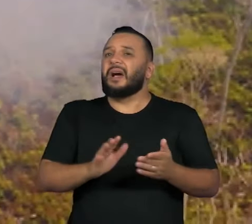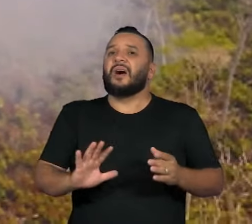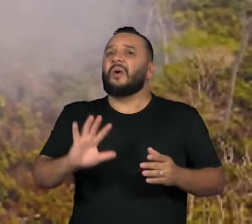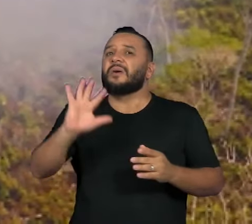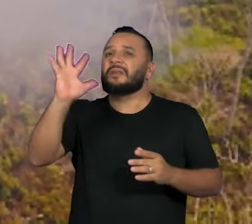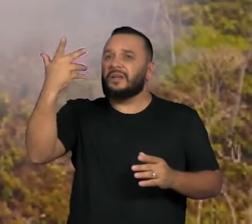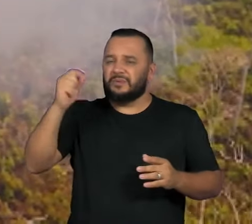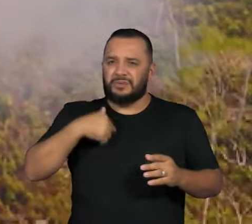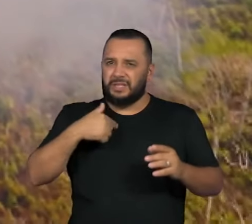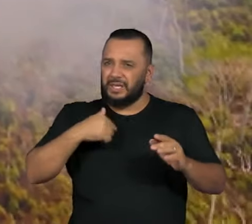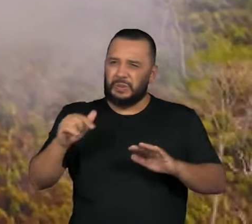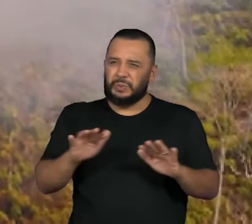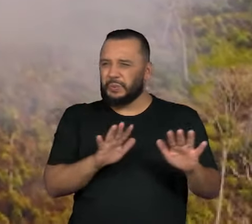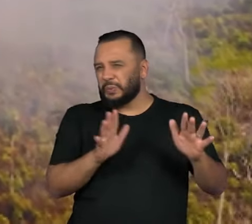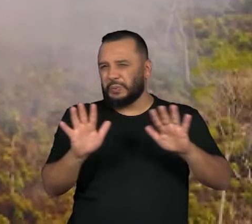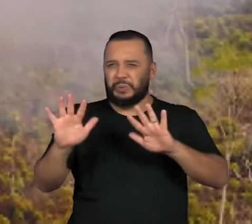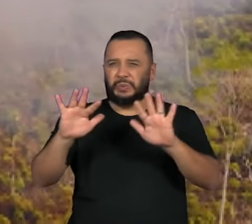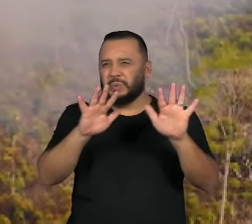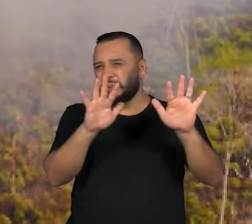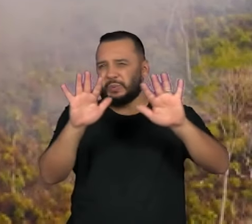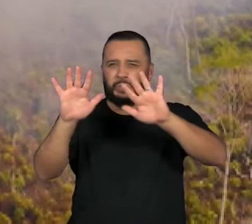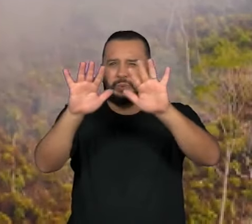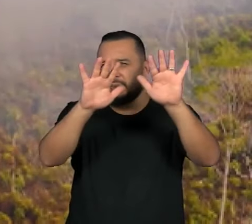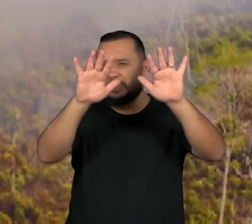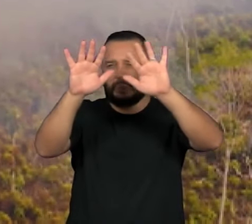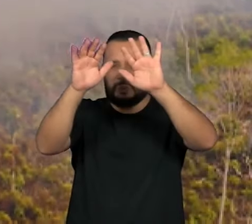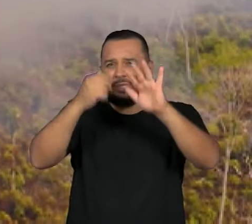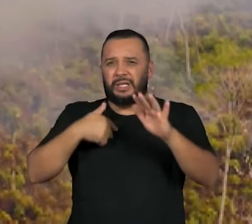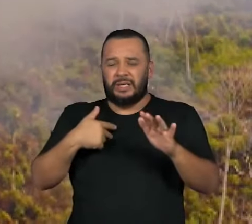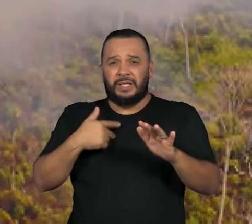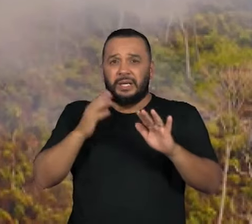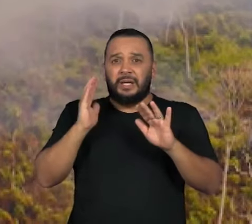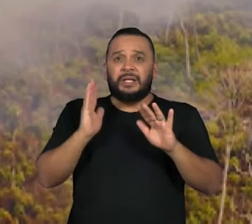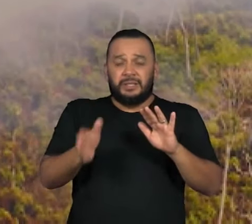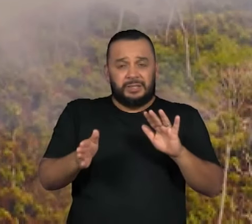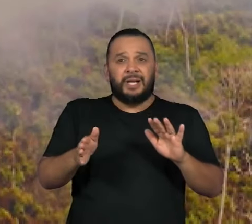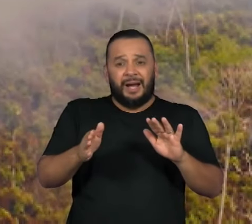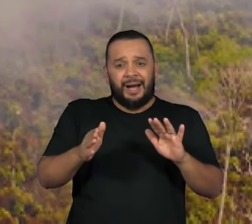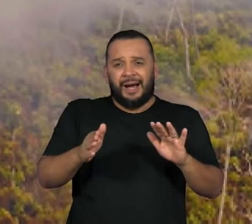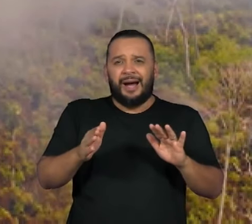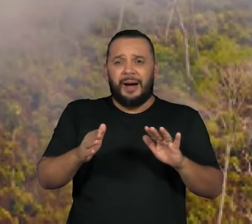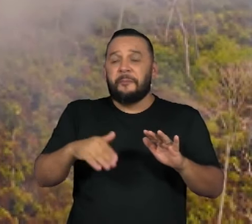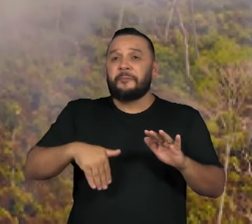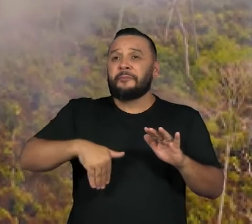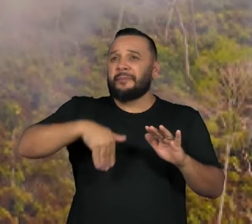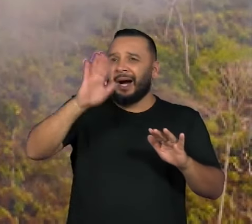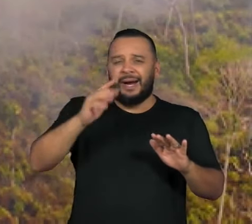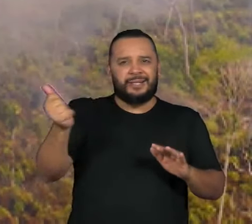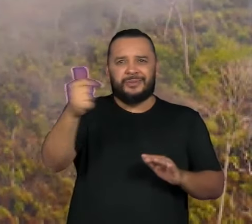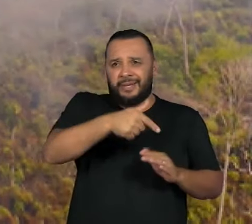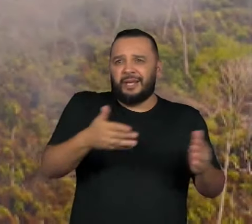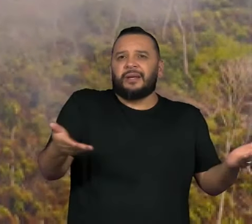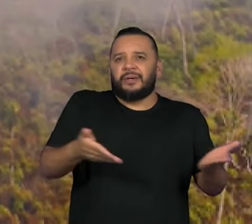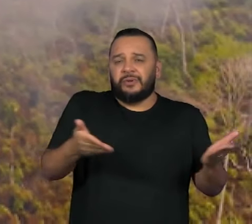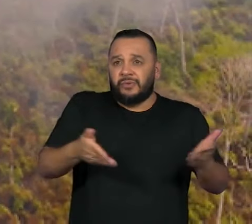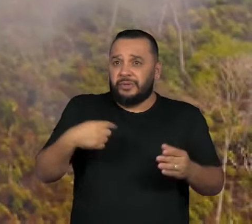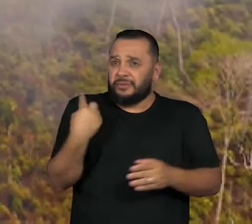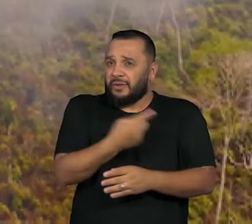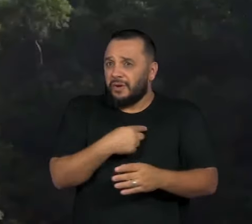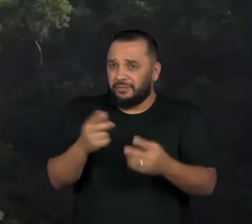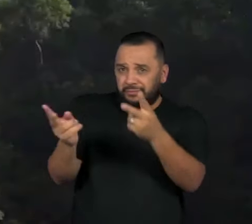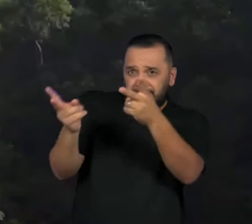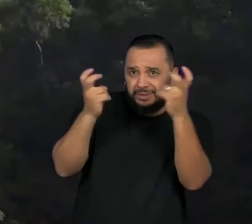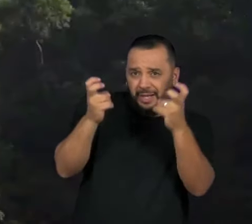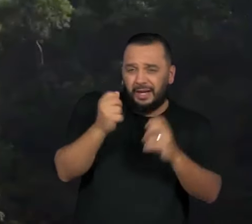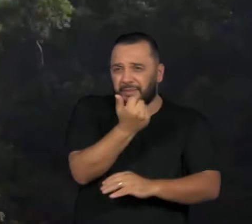as emissões por conta da degradação da Amazônia, ela vai superar as emissões que hoje a gente já observa do